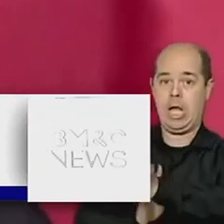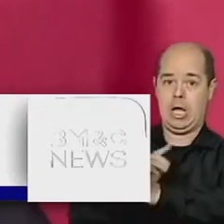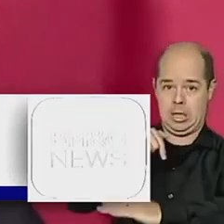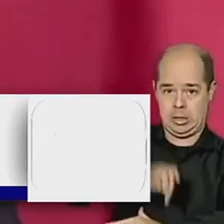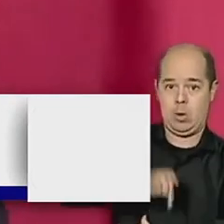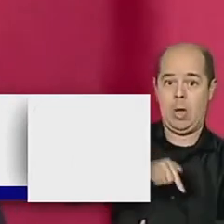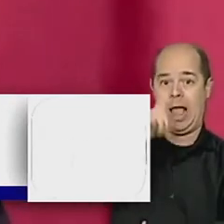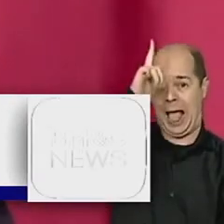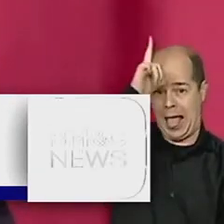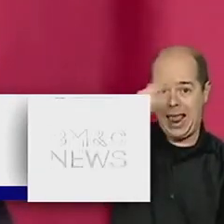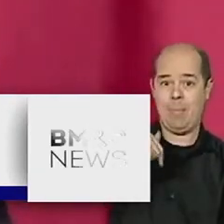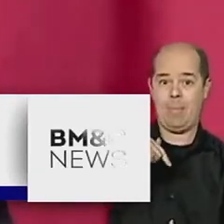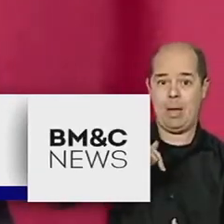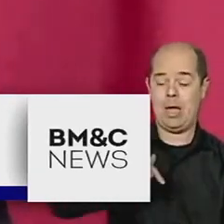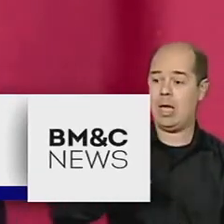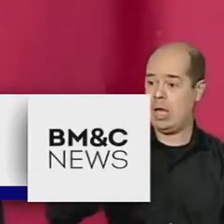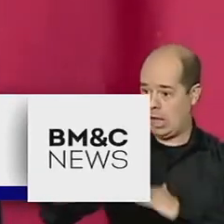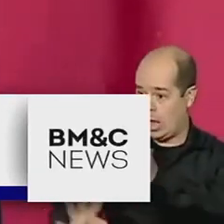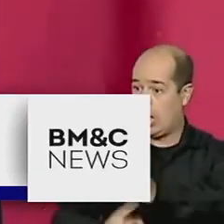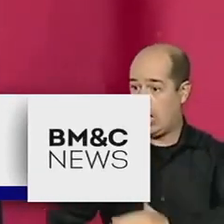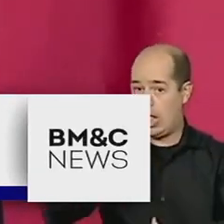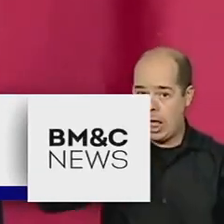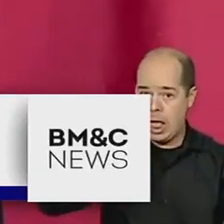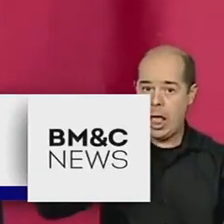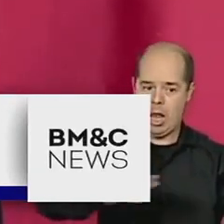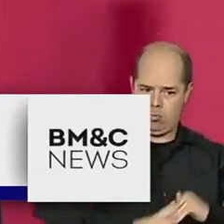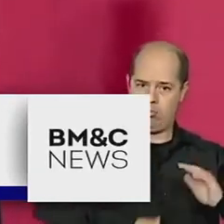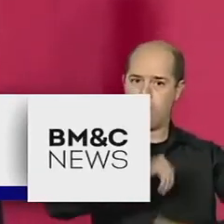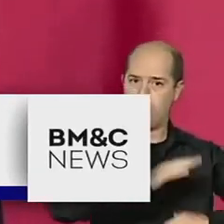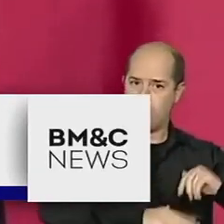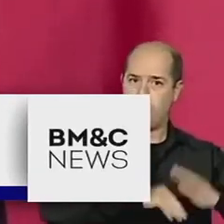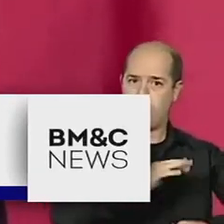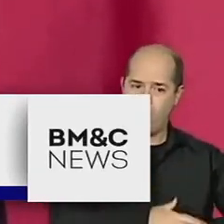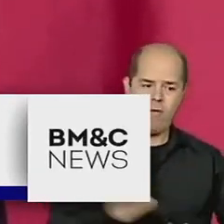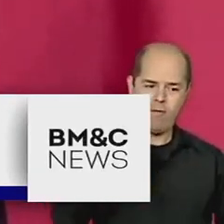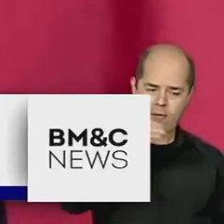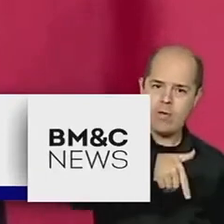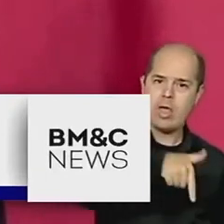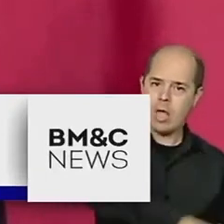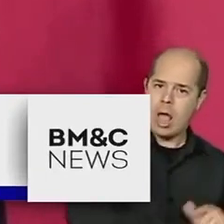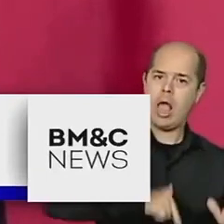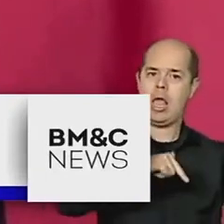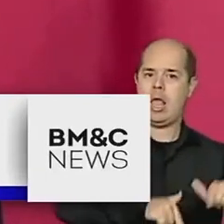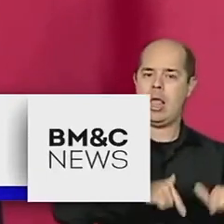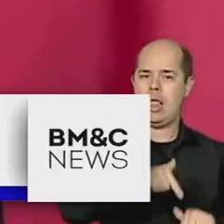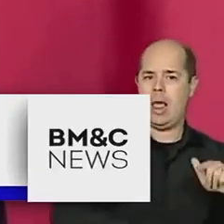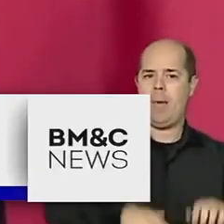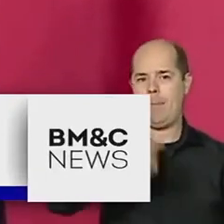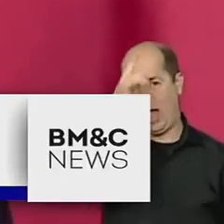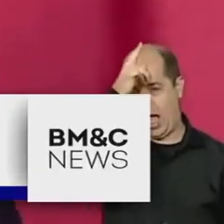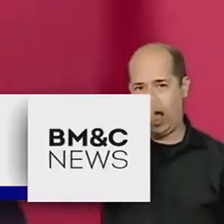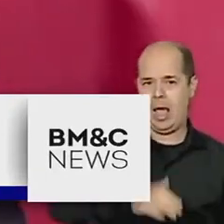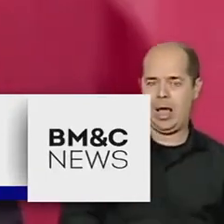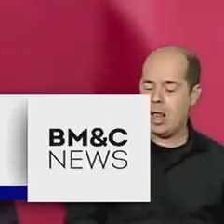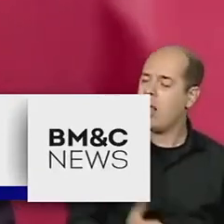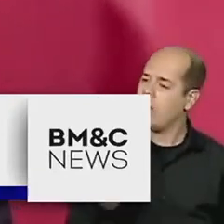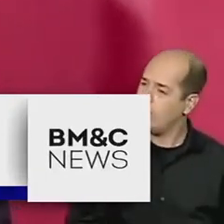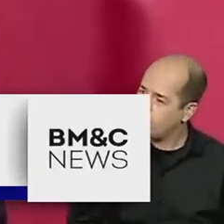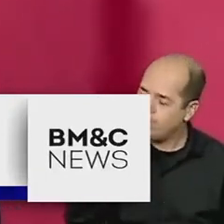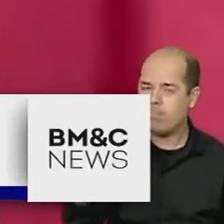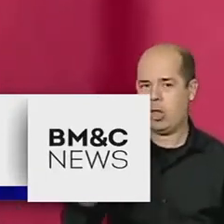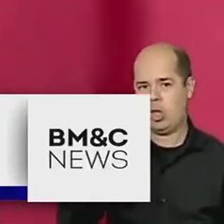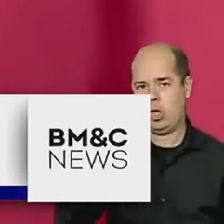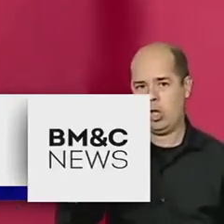que no final do dia, o Lula é um animal pragmático. Isso fez com que o Lula sobrevivesse à ditadura e fosse